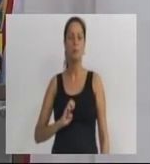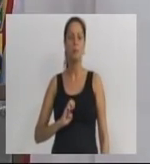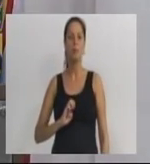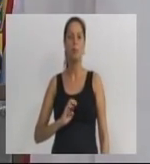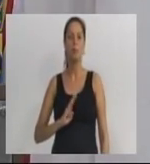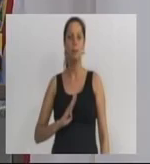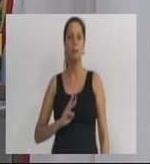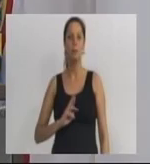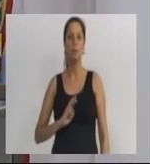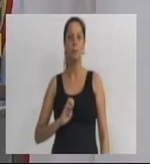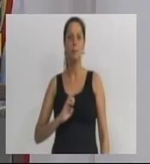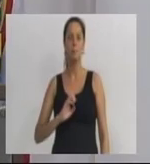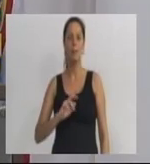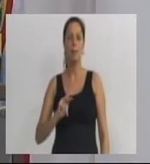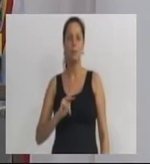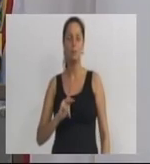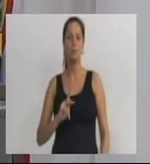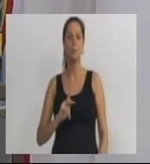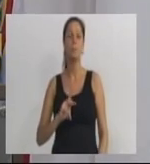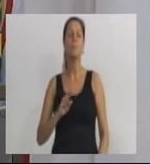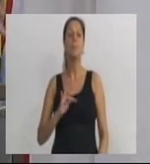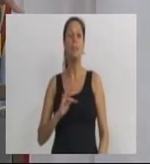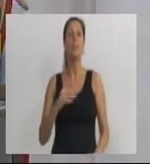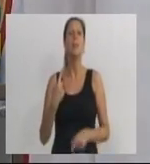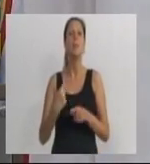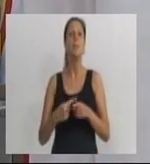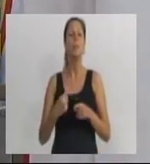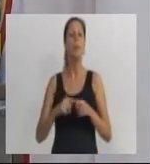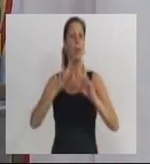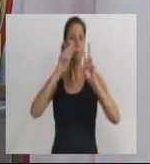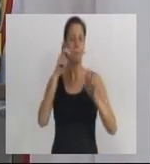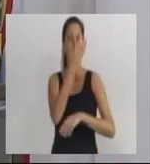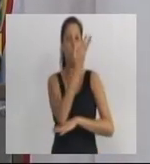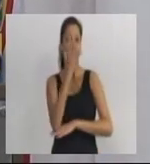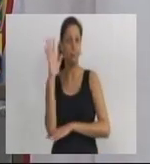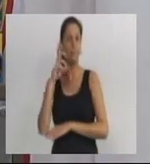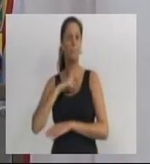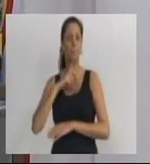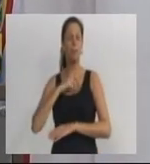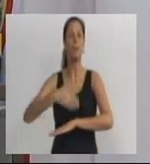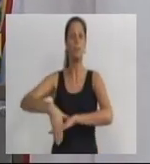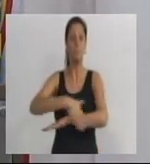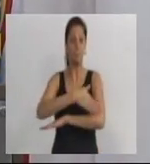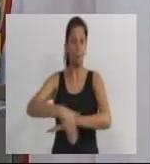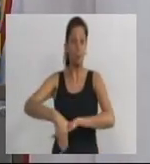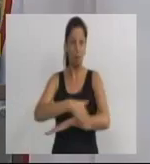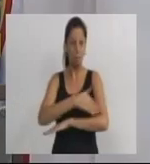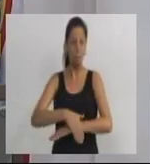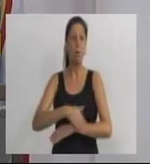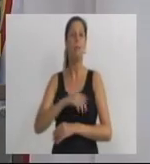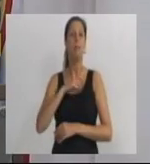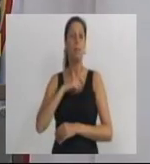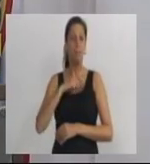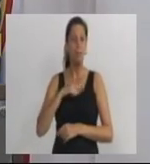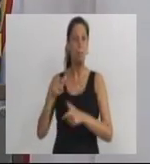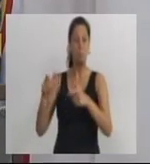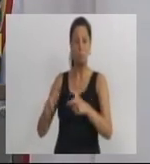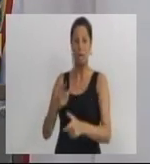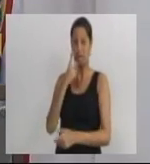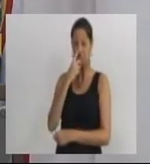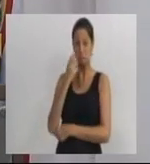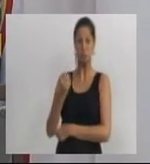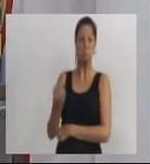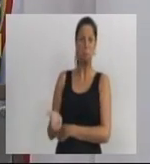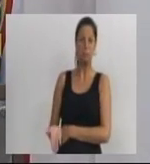Becker, ali do loteamento Larissa, loteamento Luísa, que existe uma estação de tratamento de esgoto que está fedendo ali.